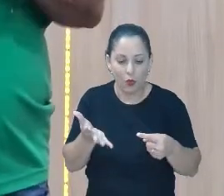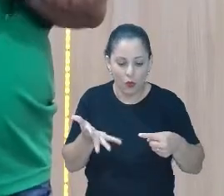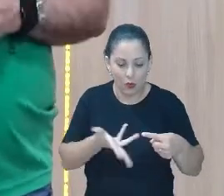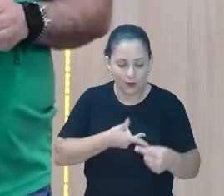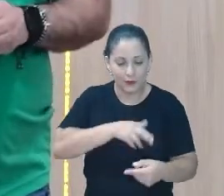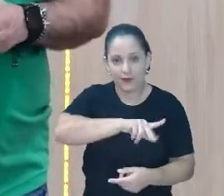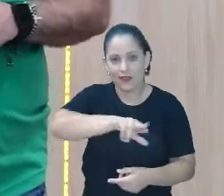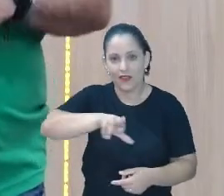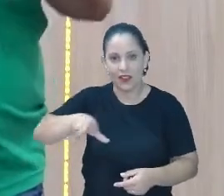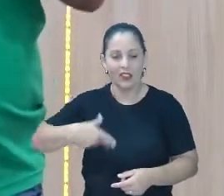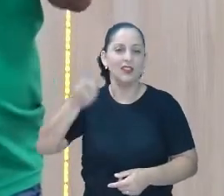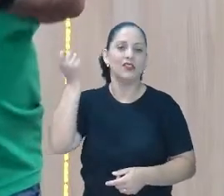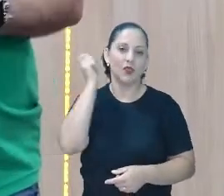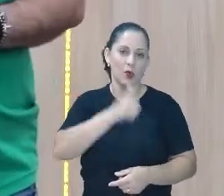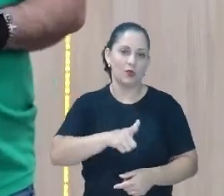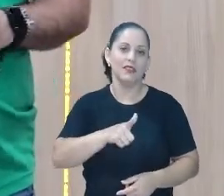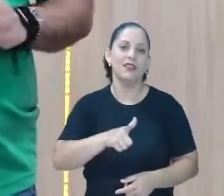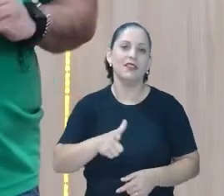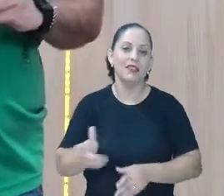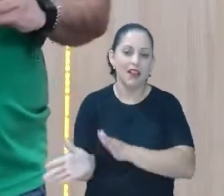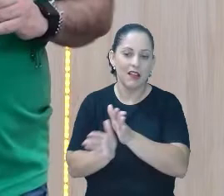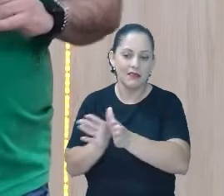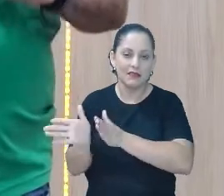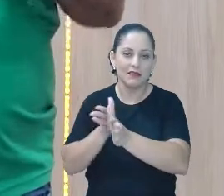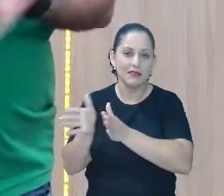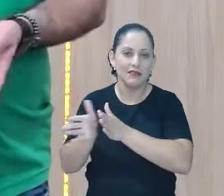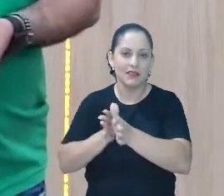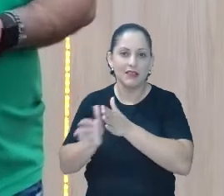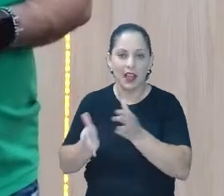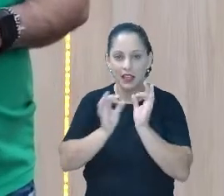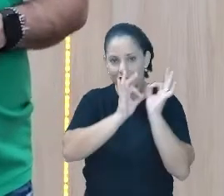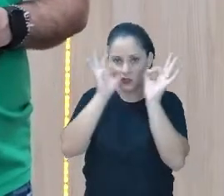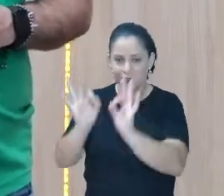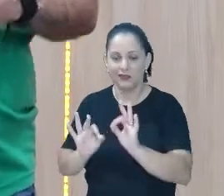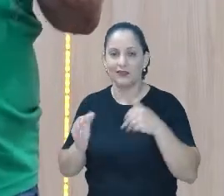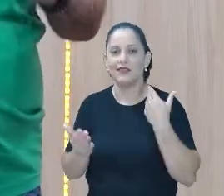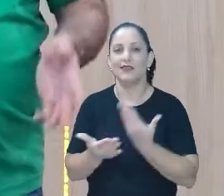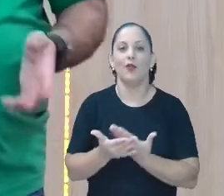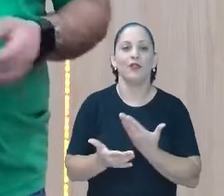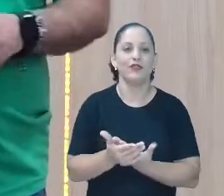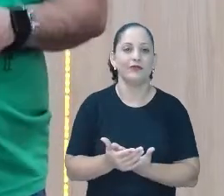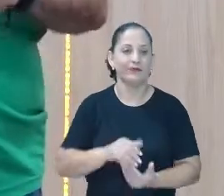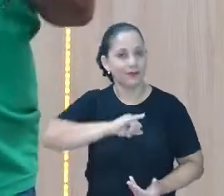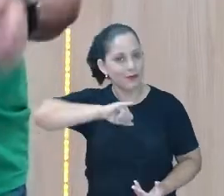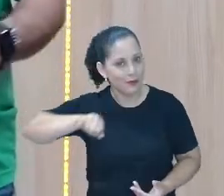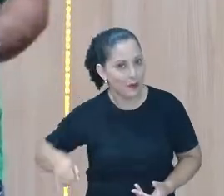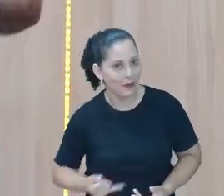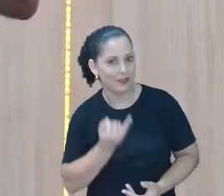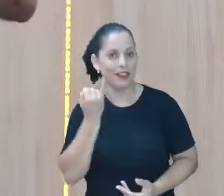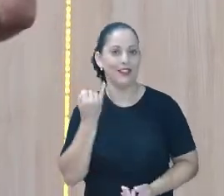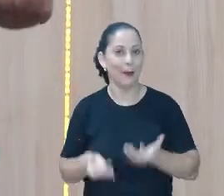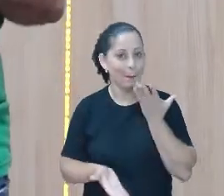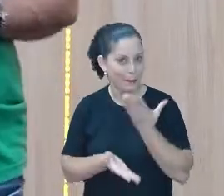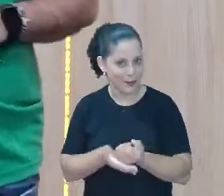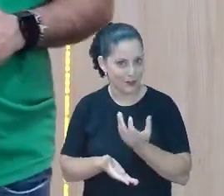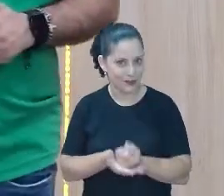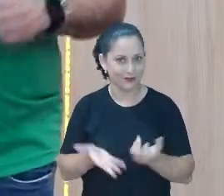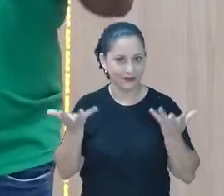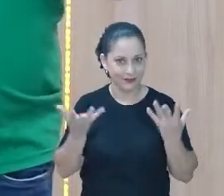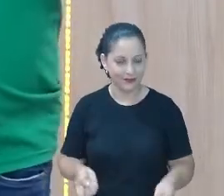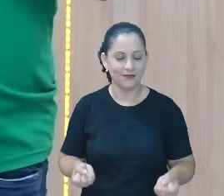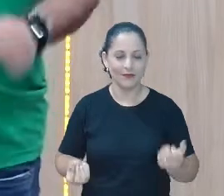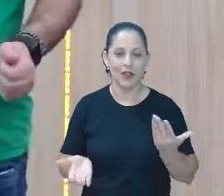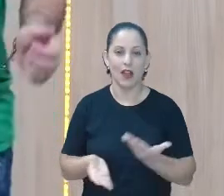formas que você possa, né, utilizar para assistir às nossas aulas. Então, aproveita, faz o download e vamos lá para a nossa